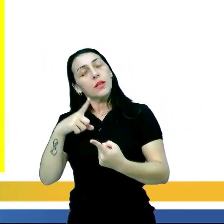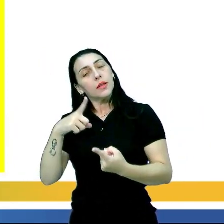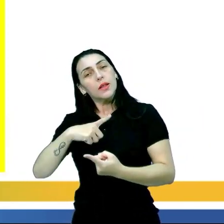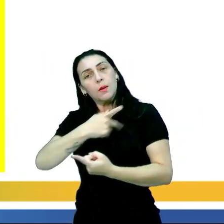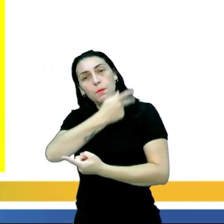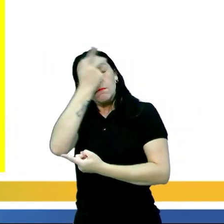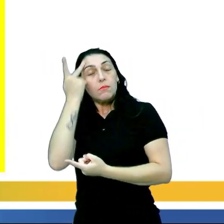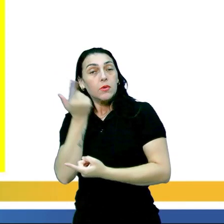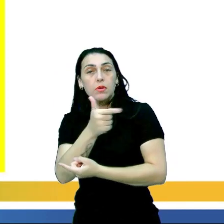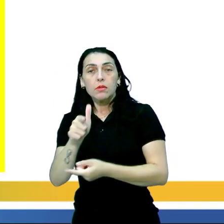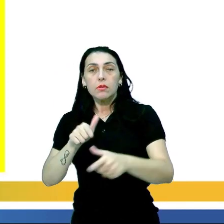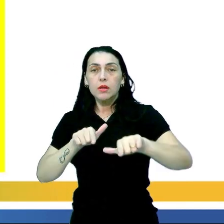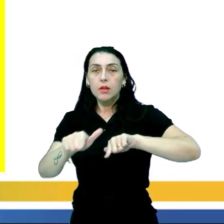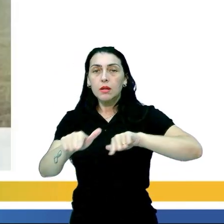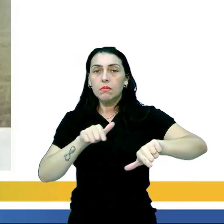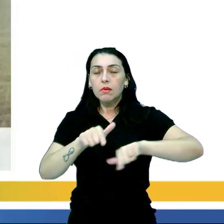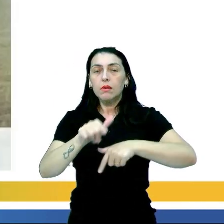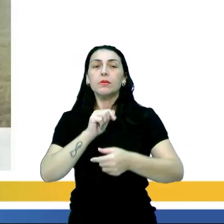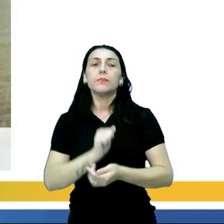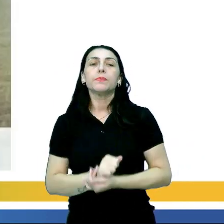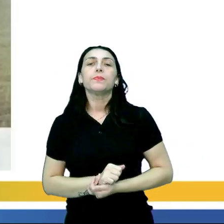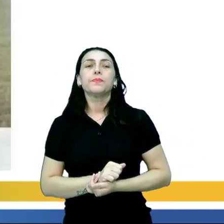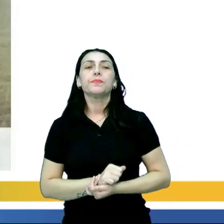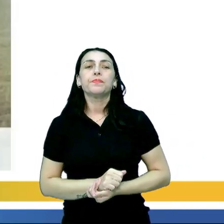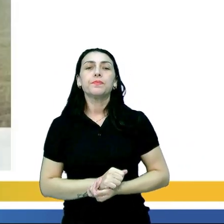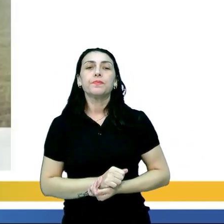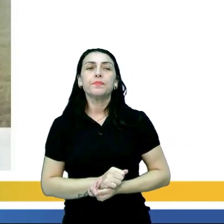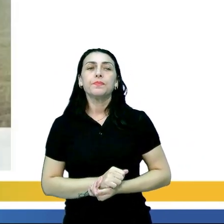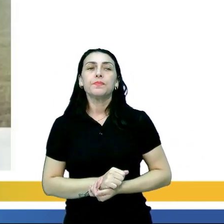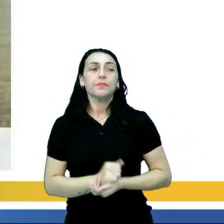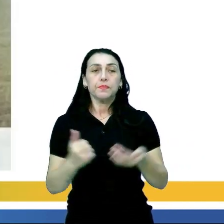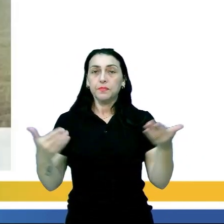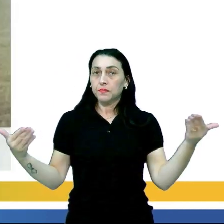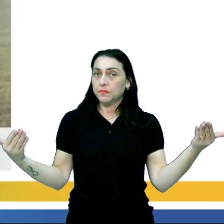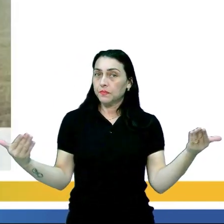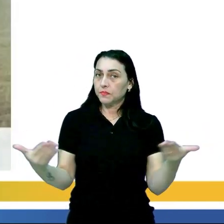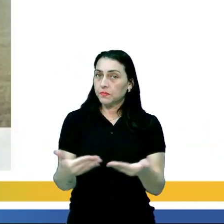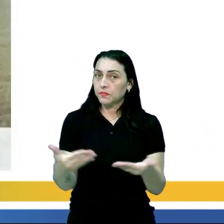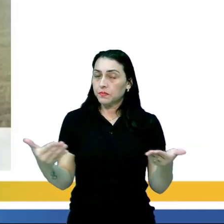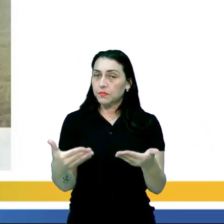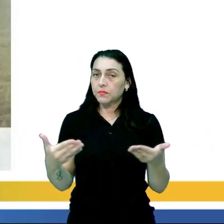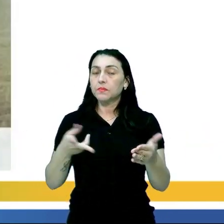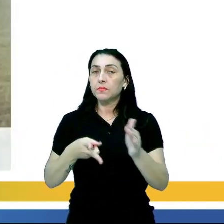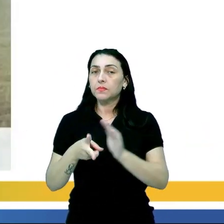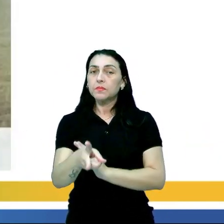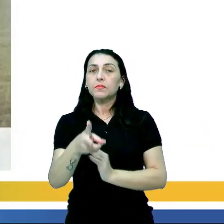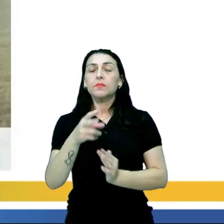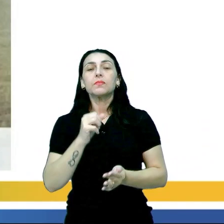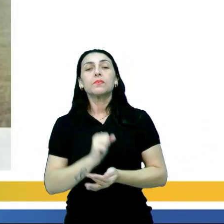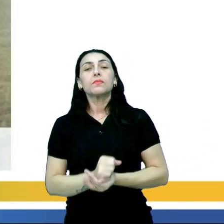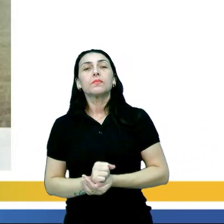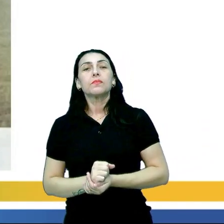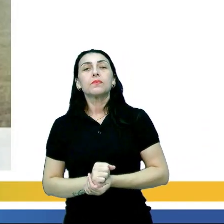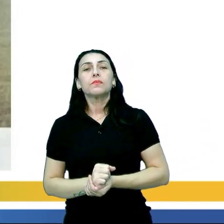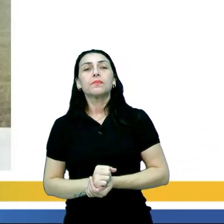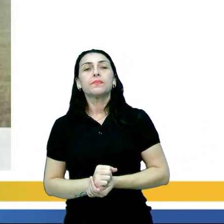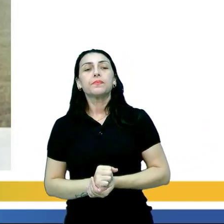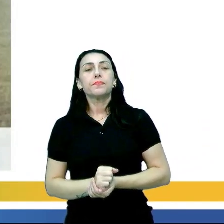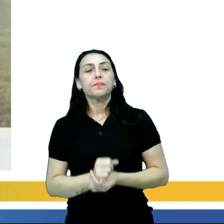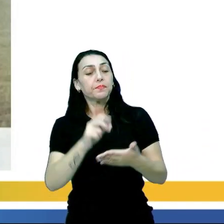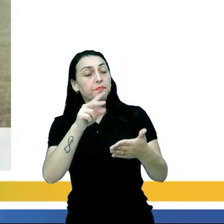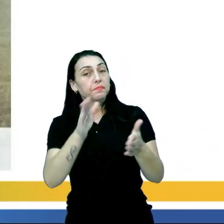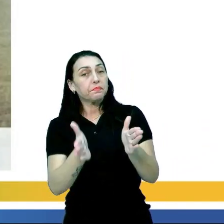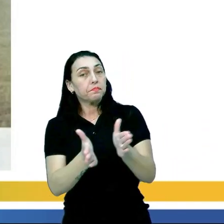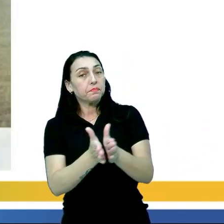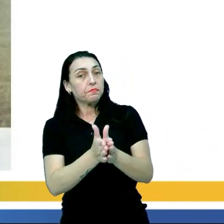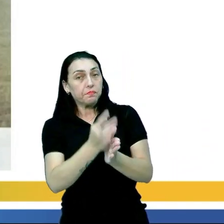que é desempregada. Muito bem. Então, agora, na continuação, a gente vai olhar